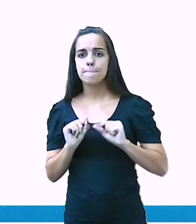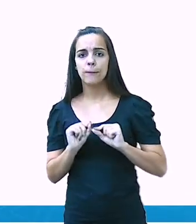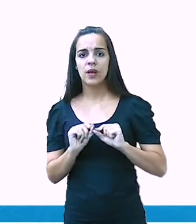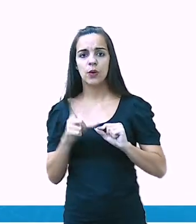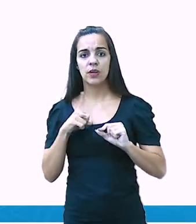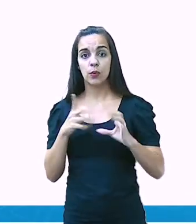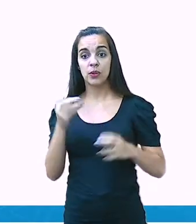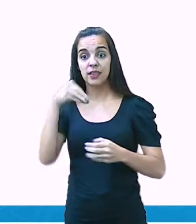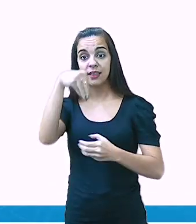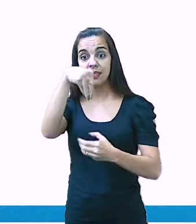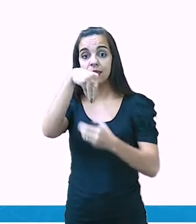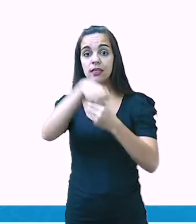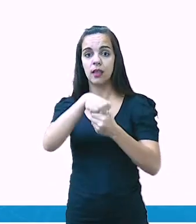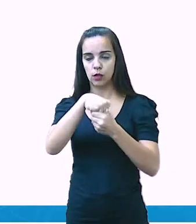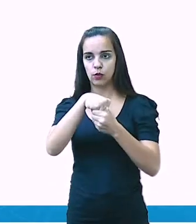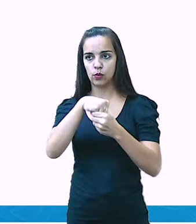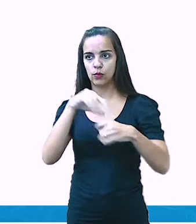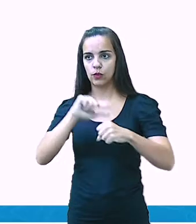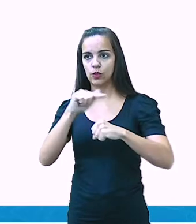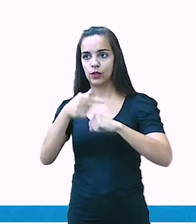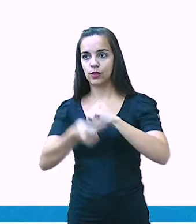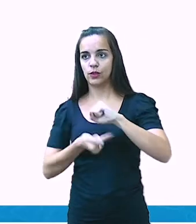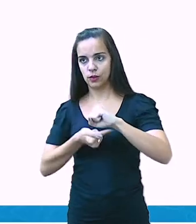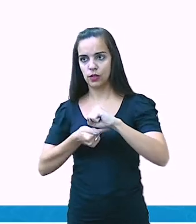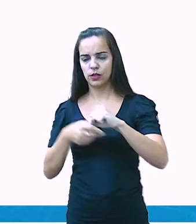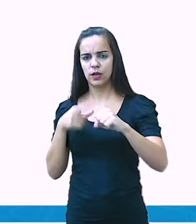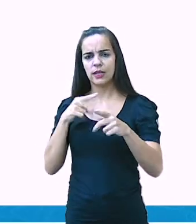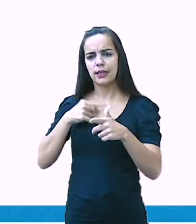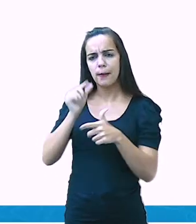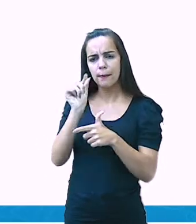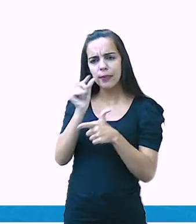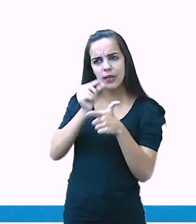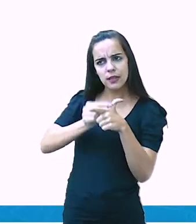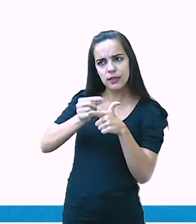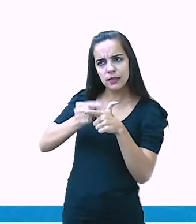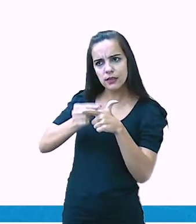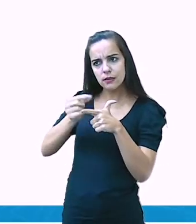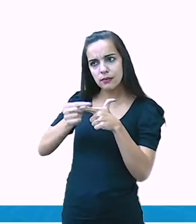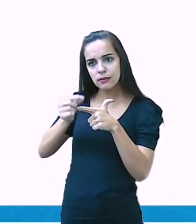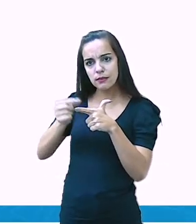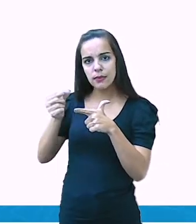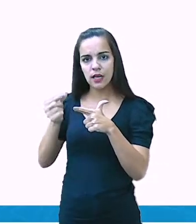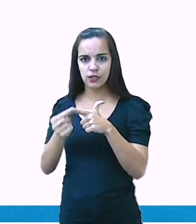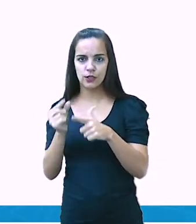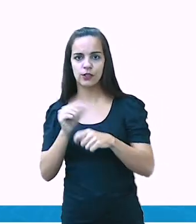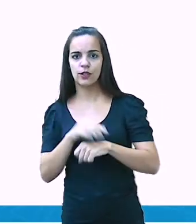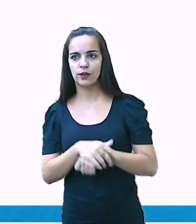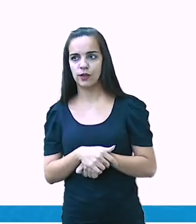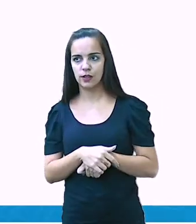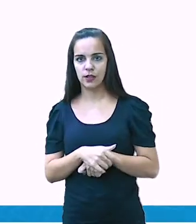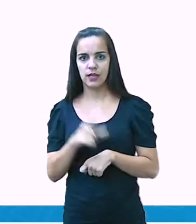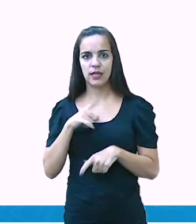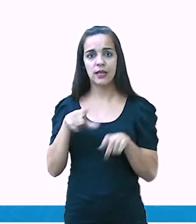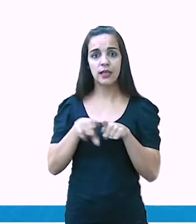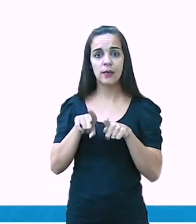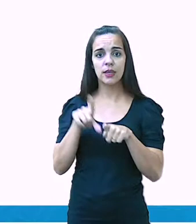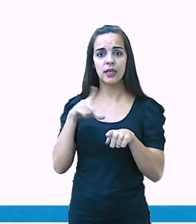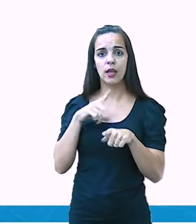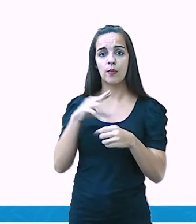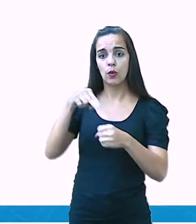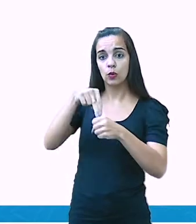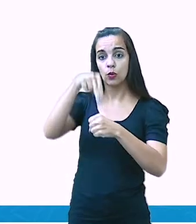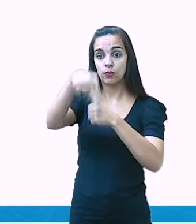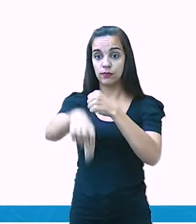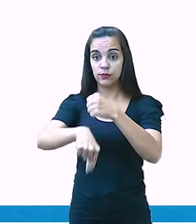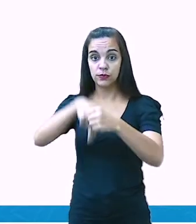átomo encontram-se as partículas subatômicas, nêutron e